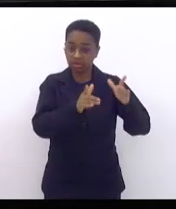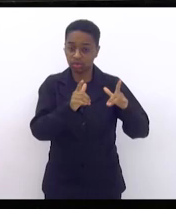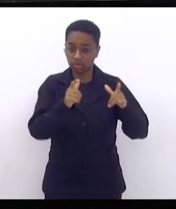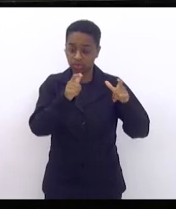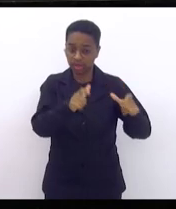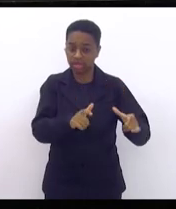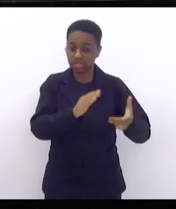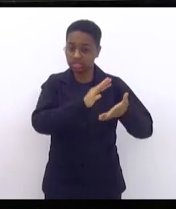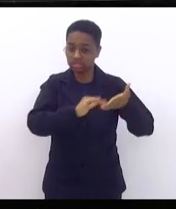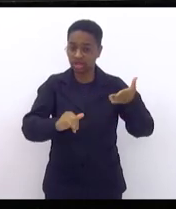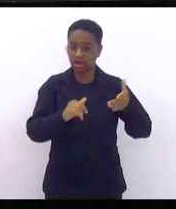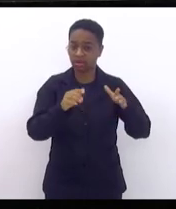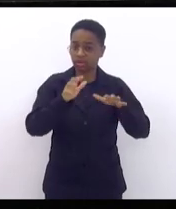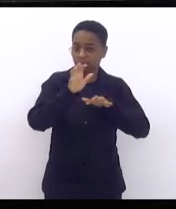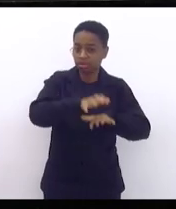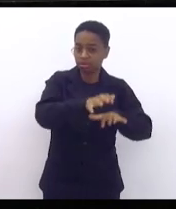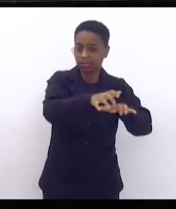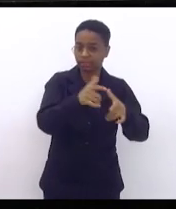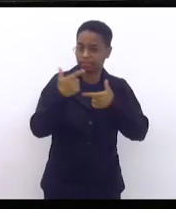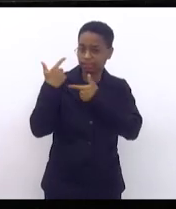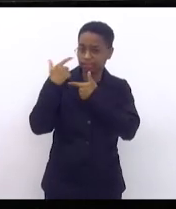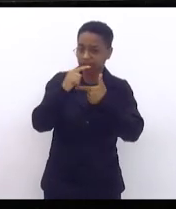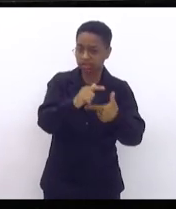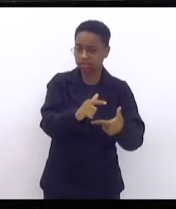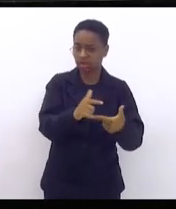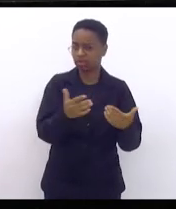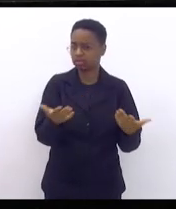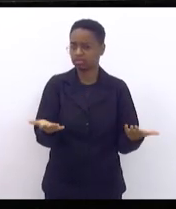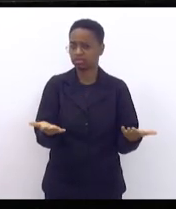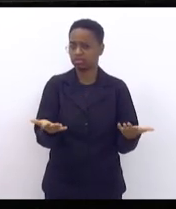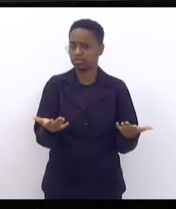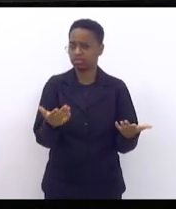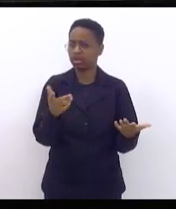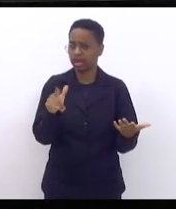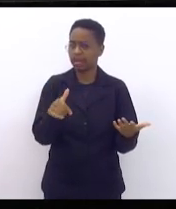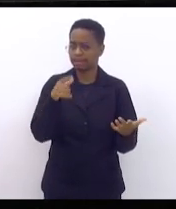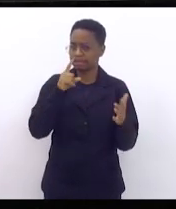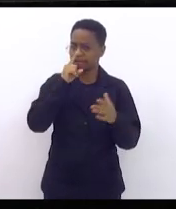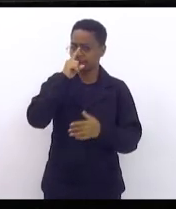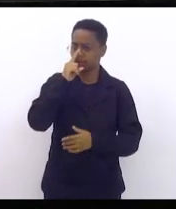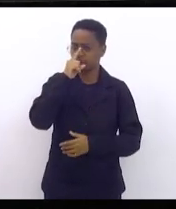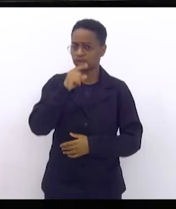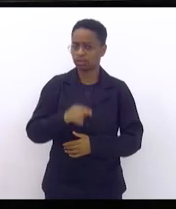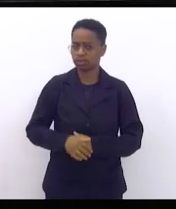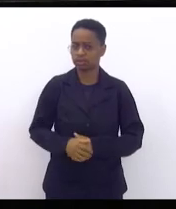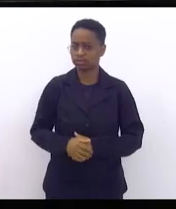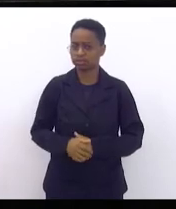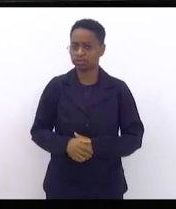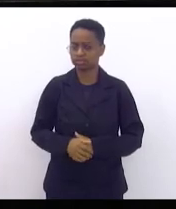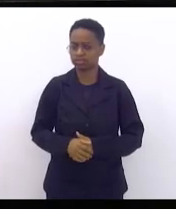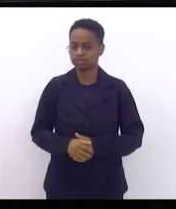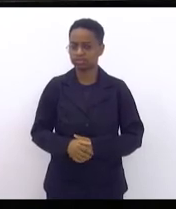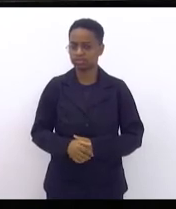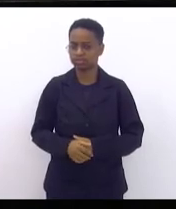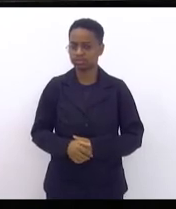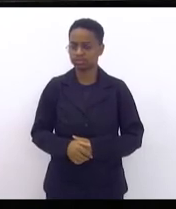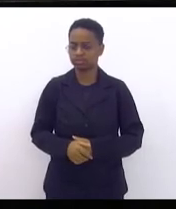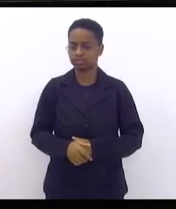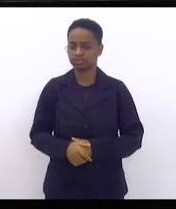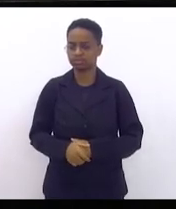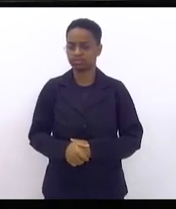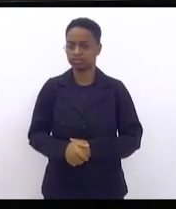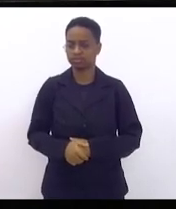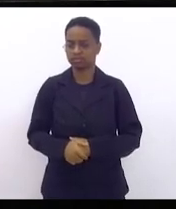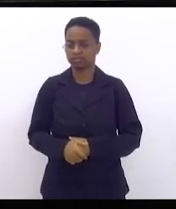tradicional colei por Prefeito que é um risco sério e ainda meu querido